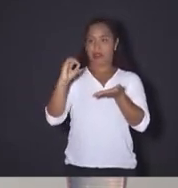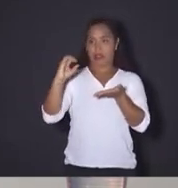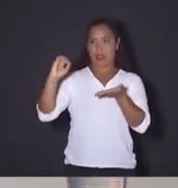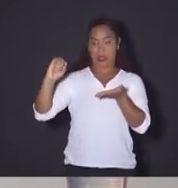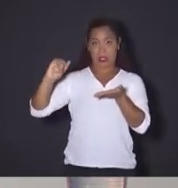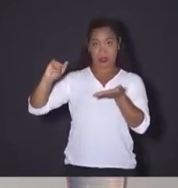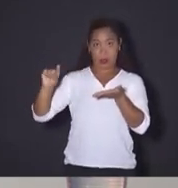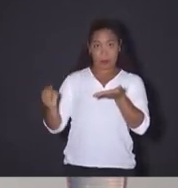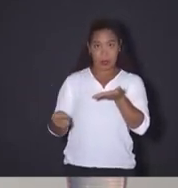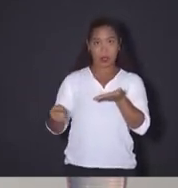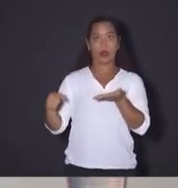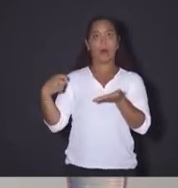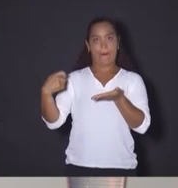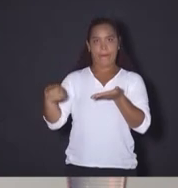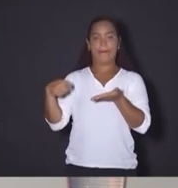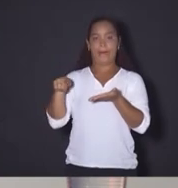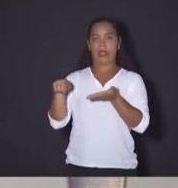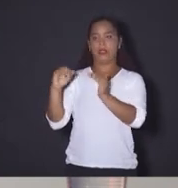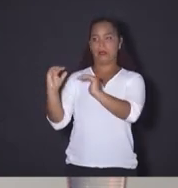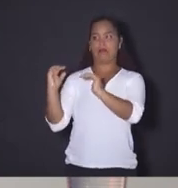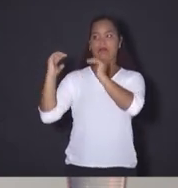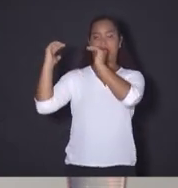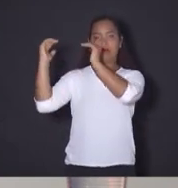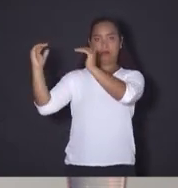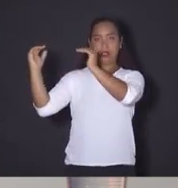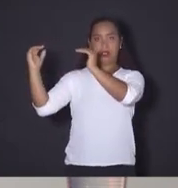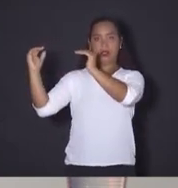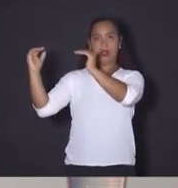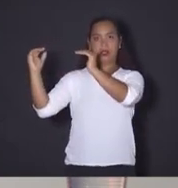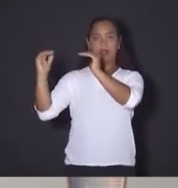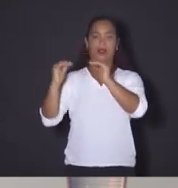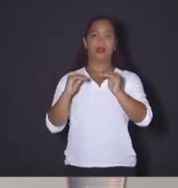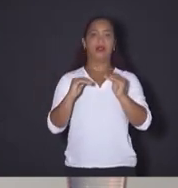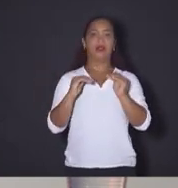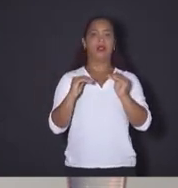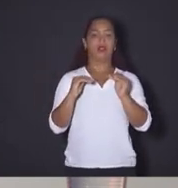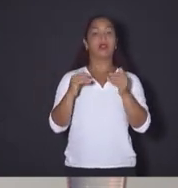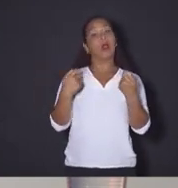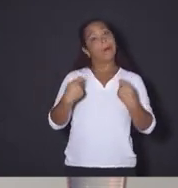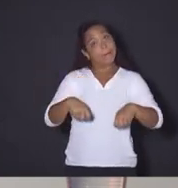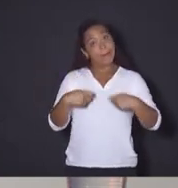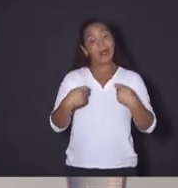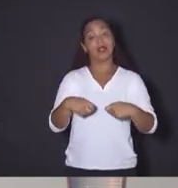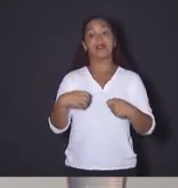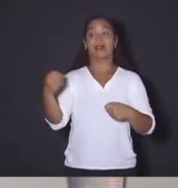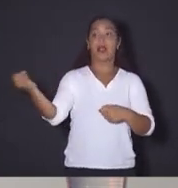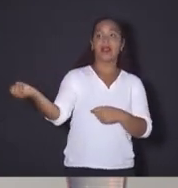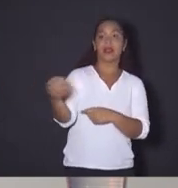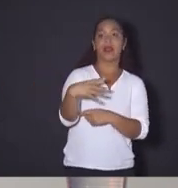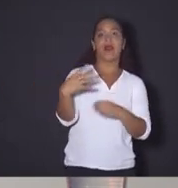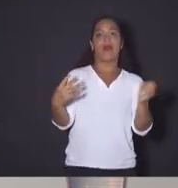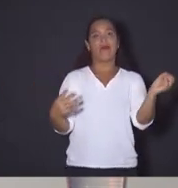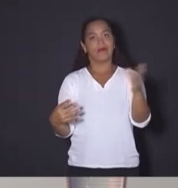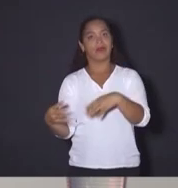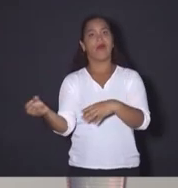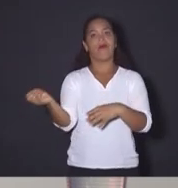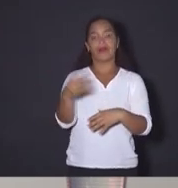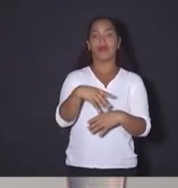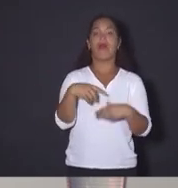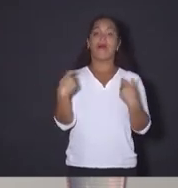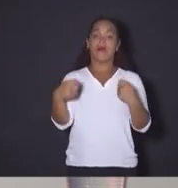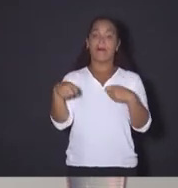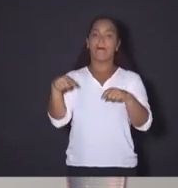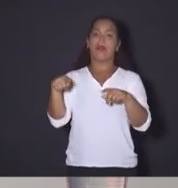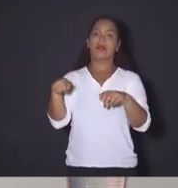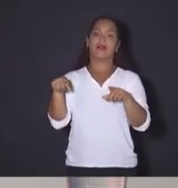formação de nível superior nós temos não precisamos de novos professores face ao processo da universalização